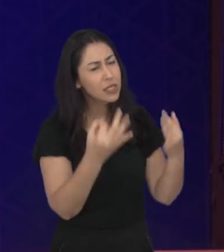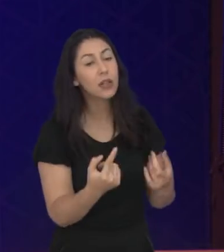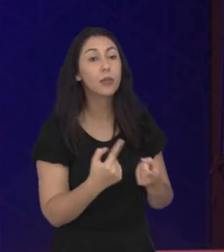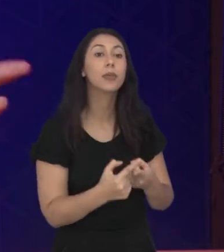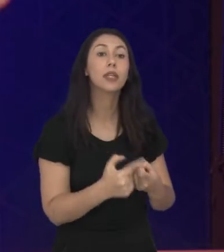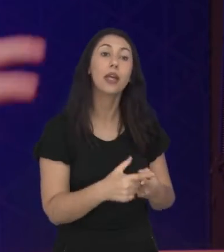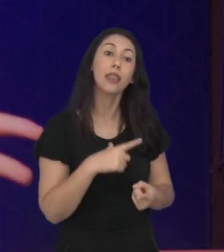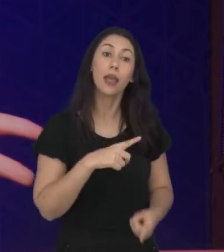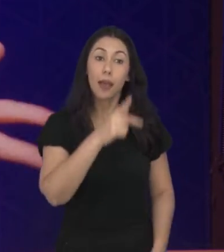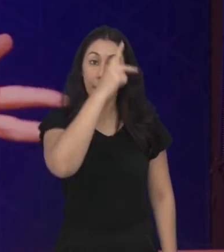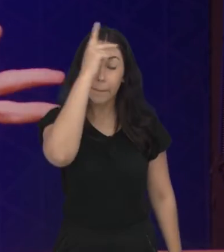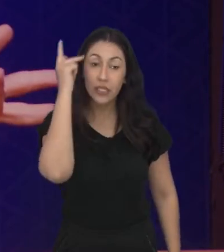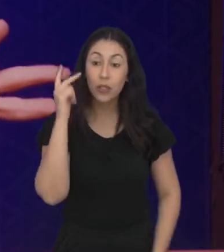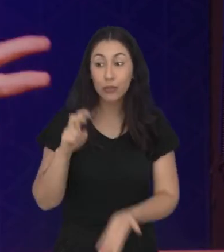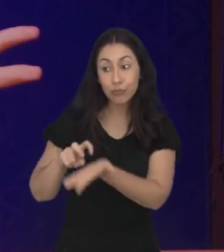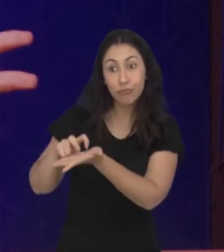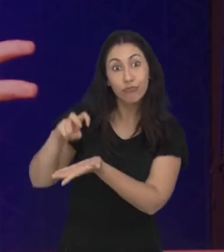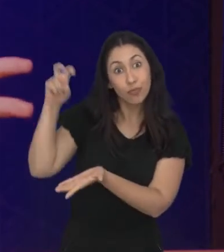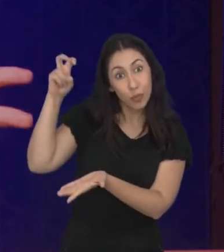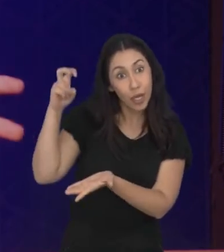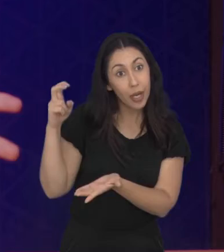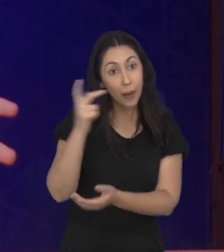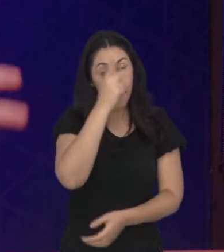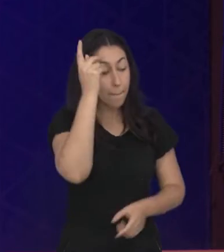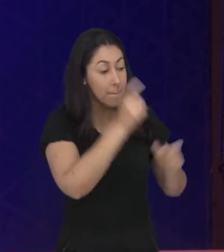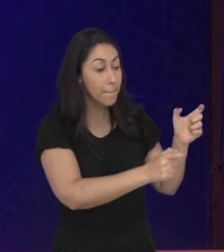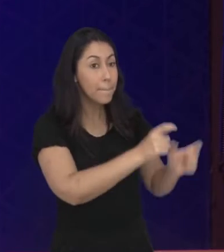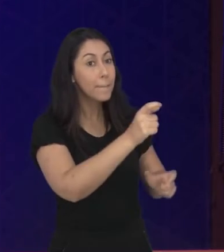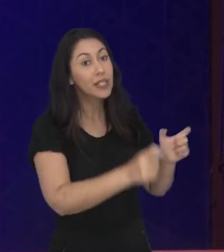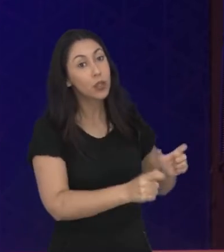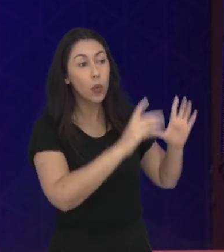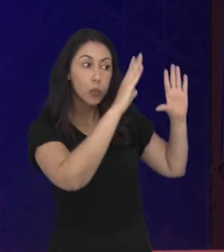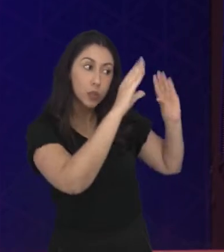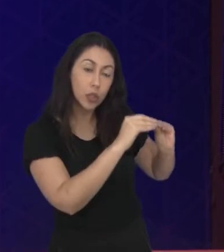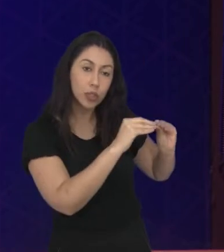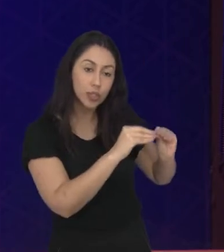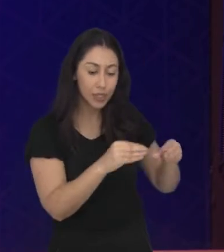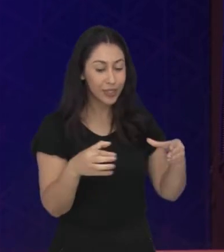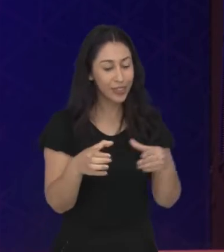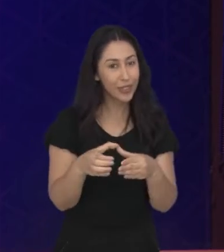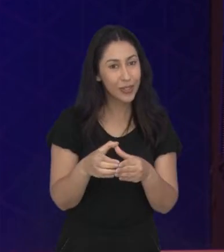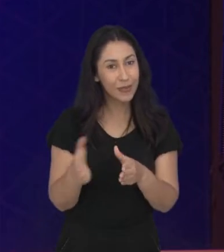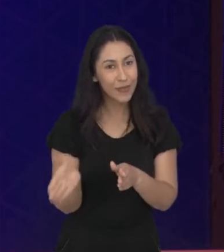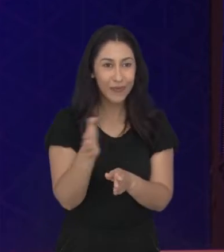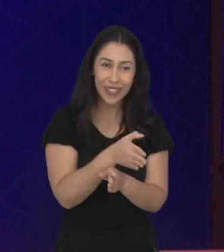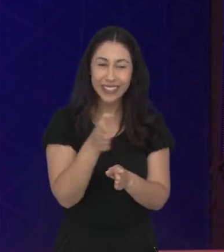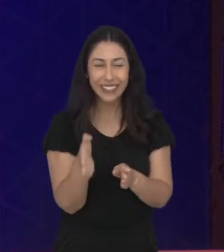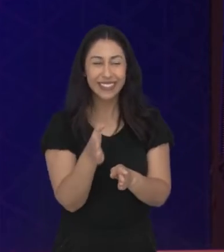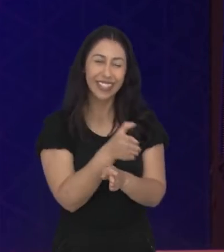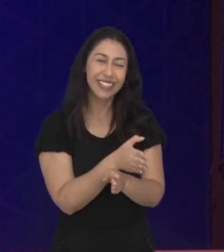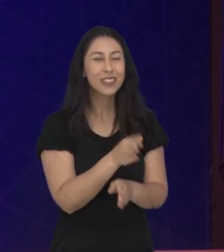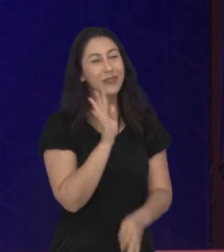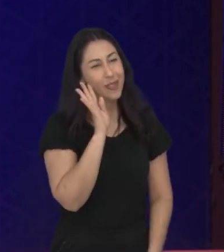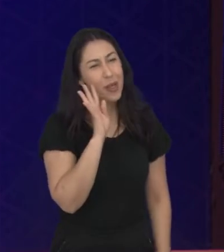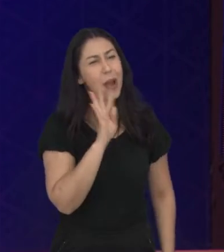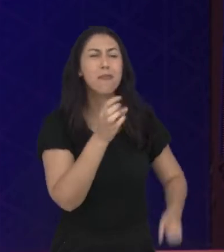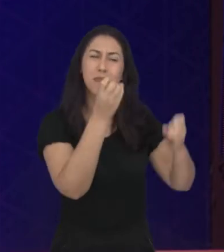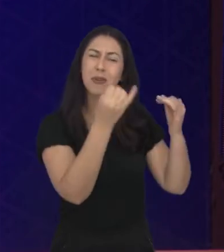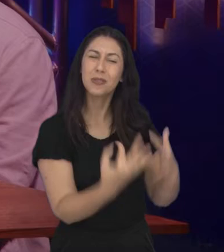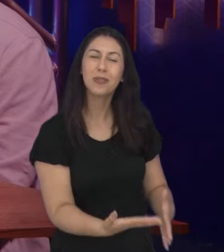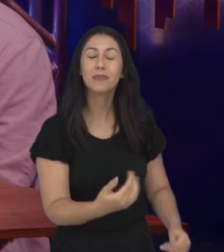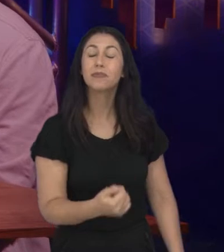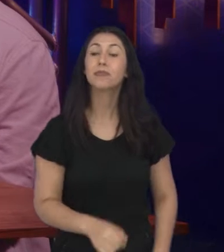pessoas matutinas, as vespertinas e o intermediário. Então, achei uma história legal que ele